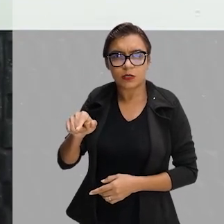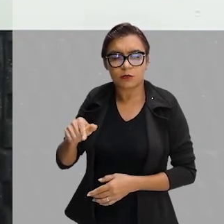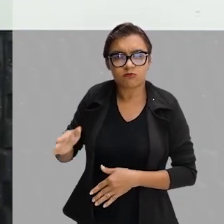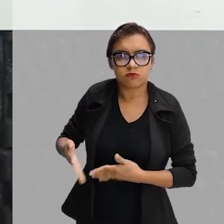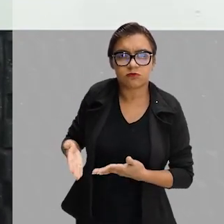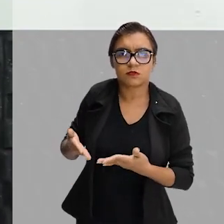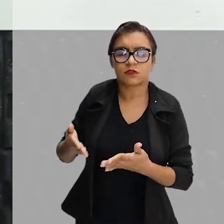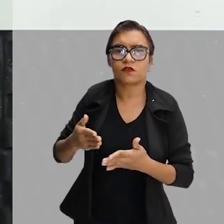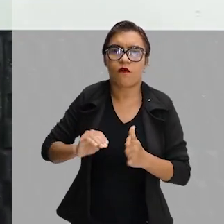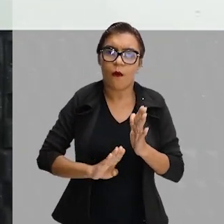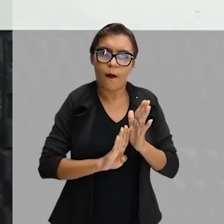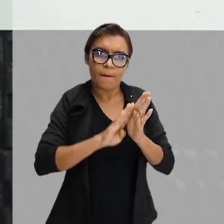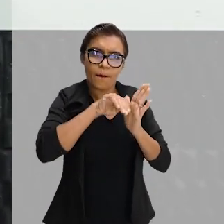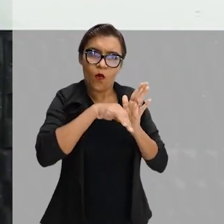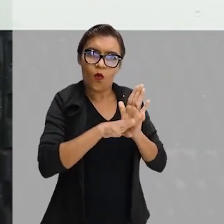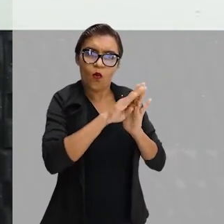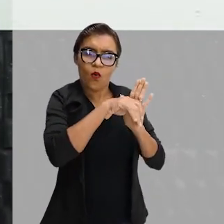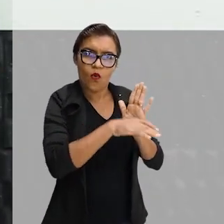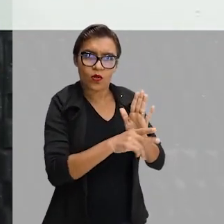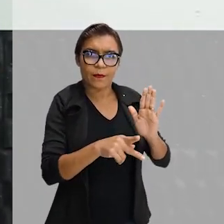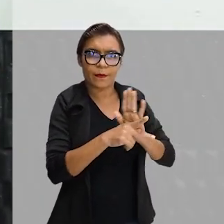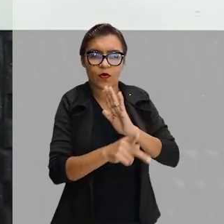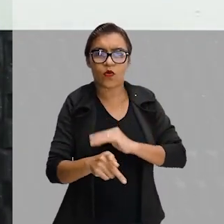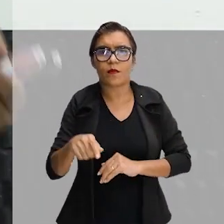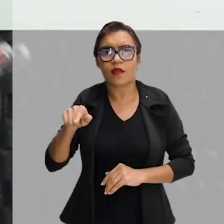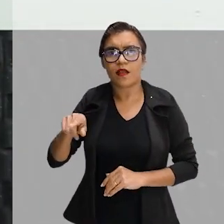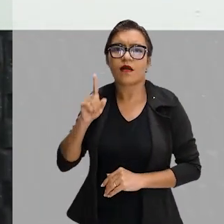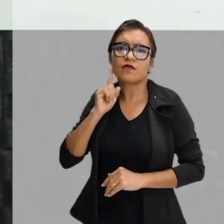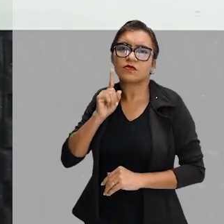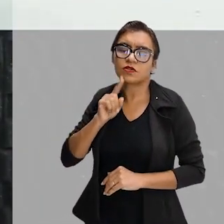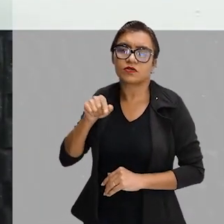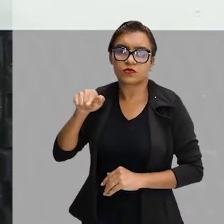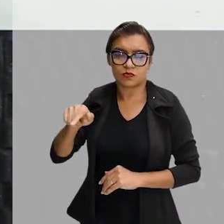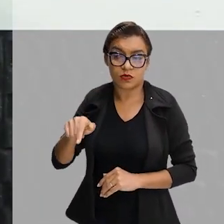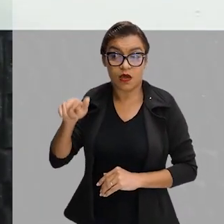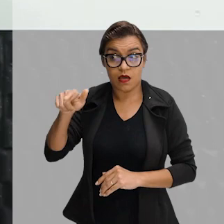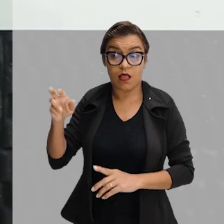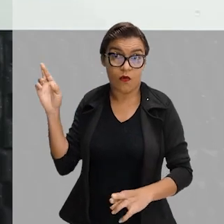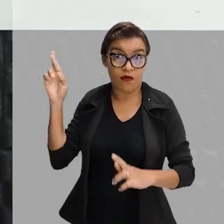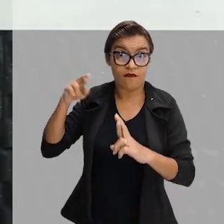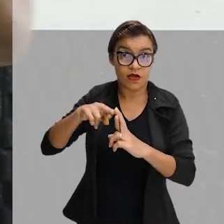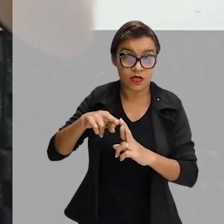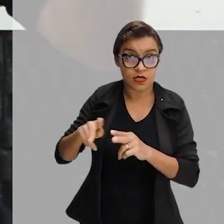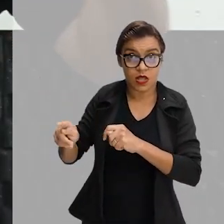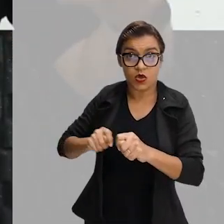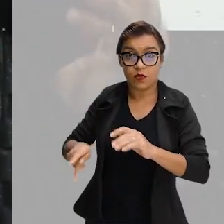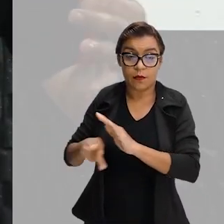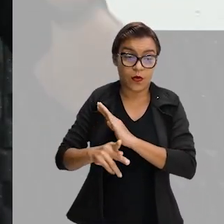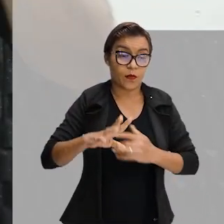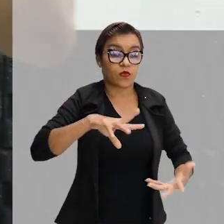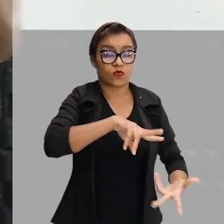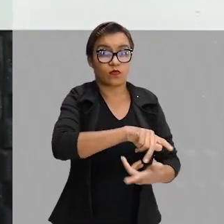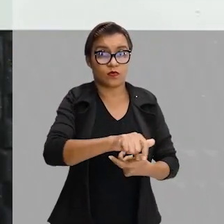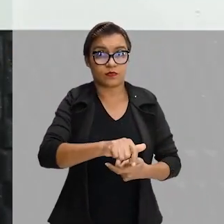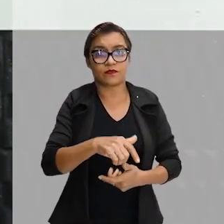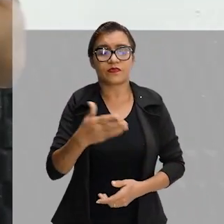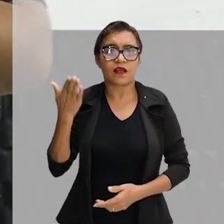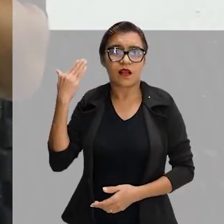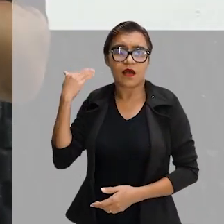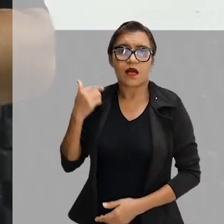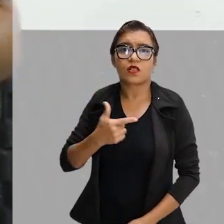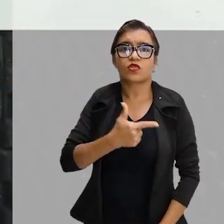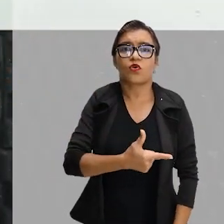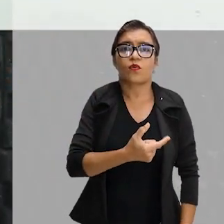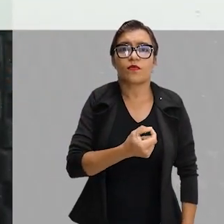das bolsas de valores de Nova York, um cara que é uma referência para a economia mundial, quando lá em 2002, 2003,